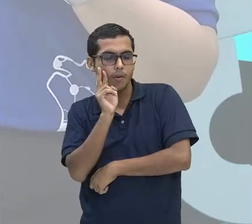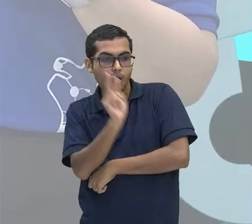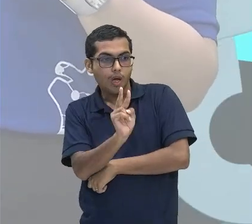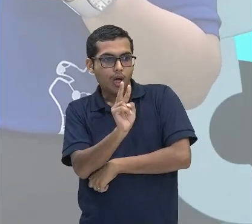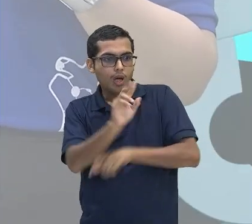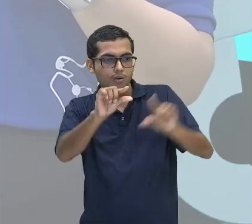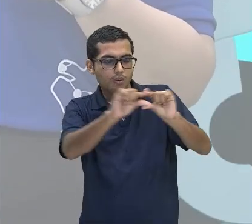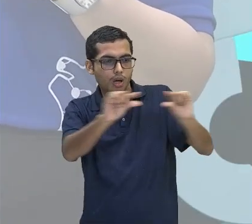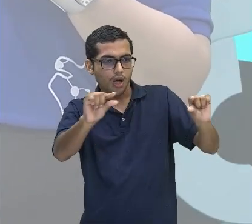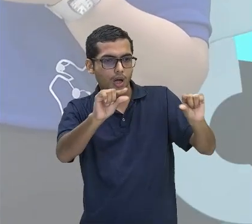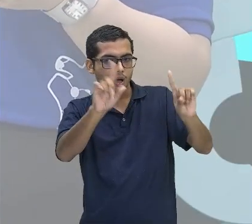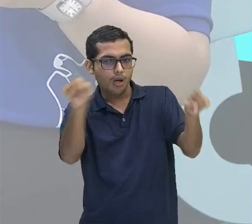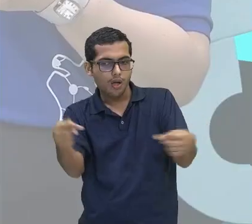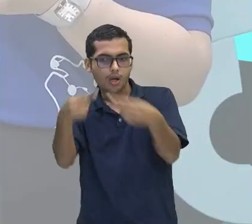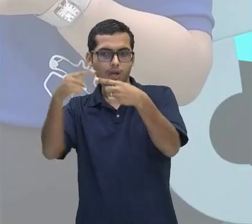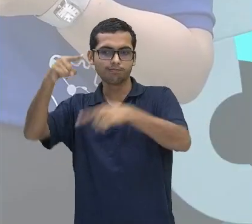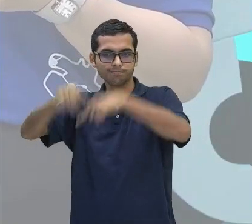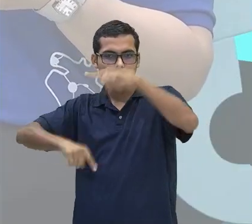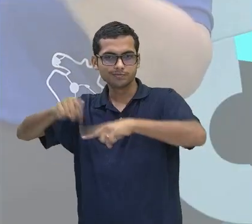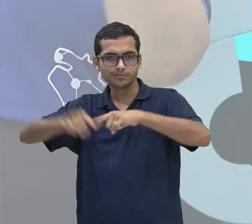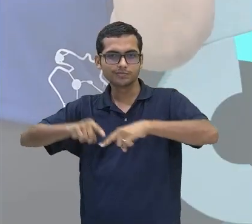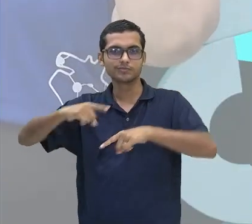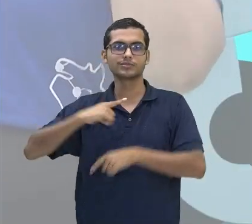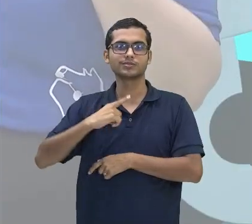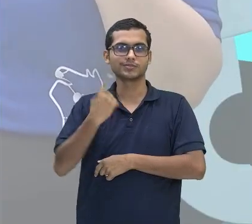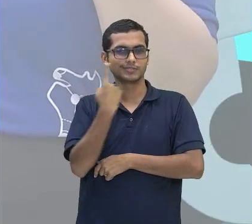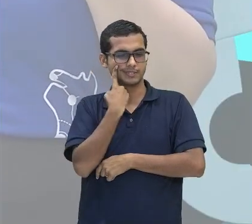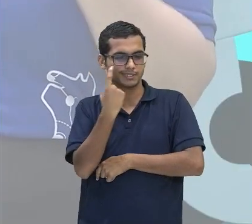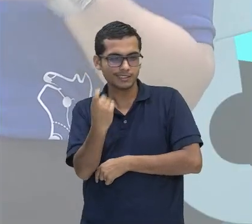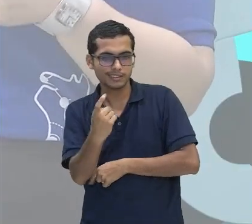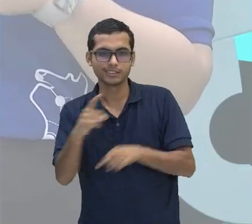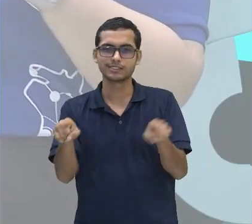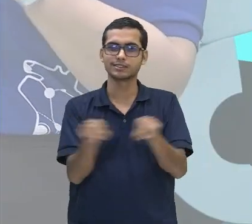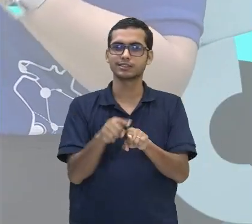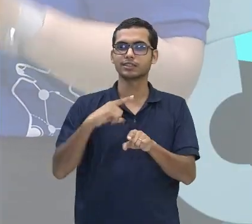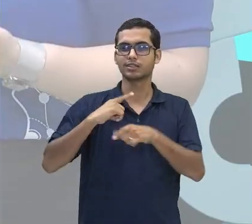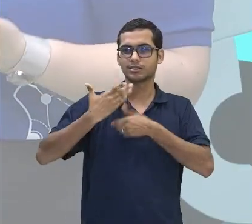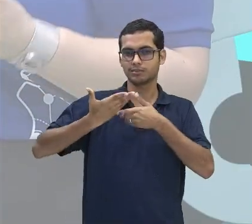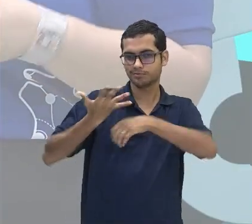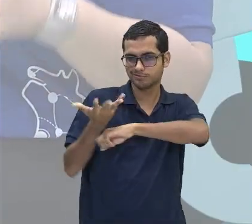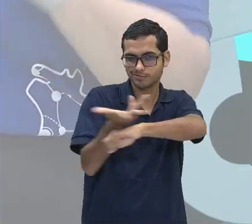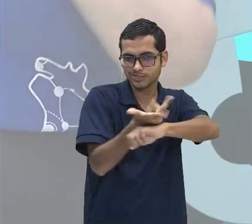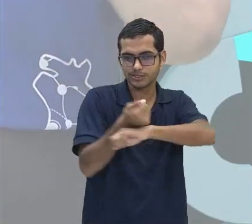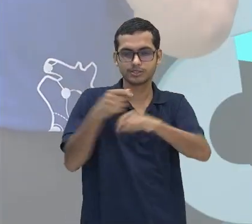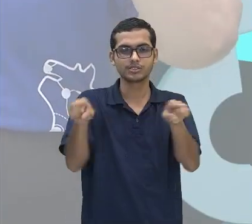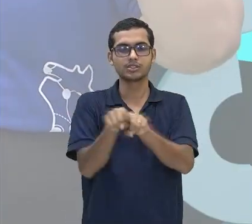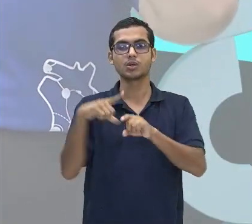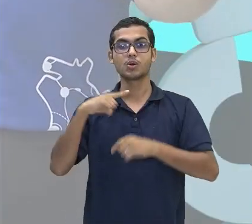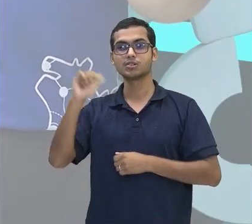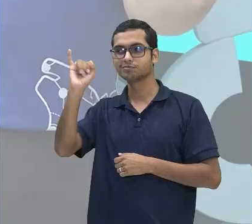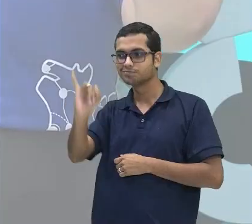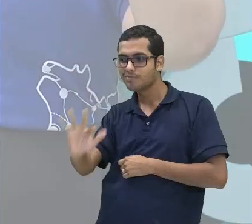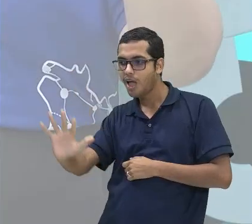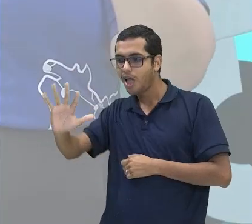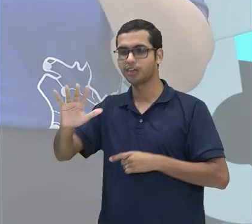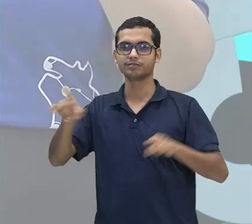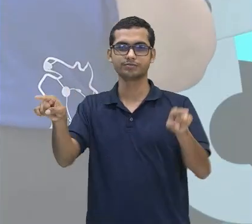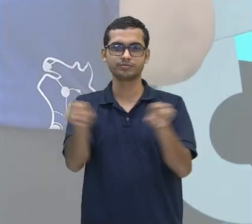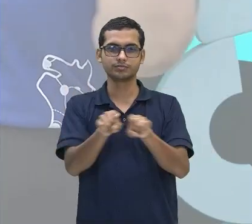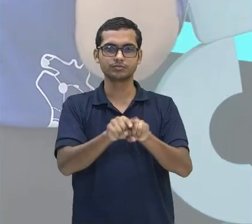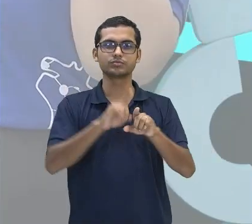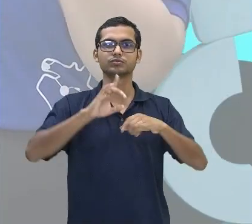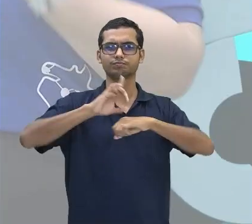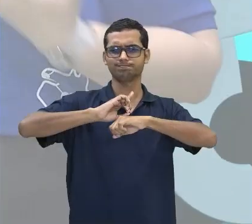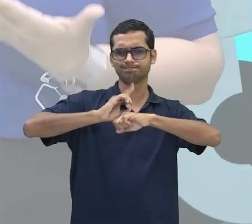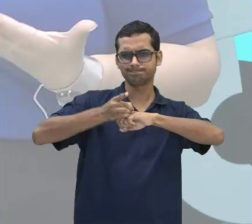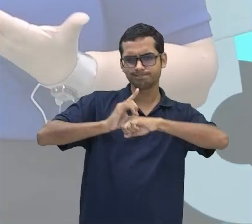aí faz parte do processo de atração e de convencimento. Imagens, a questão do design do